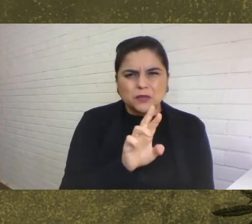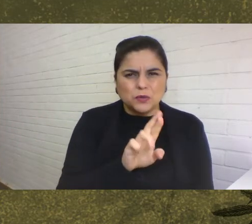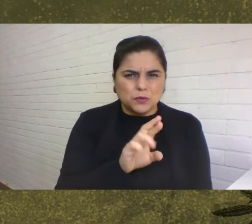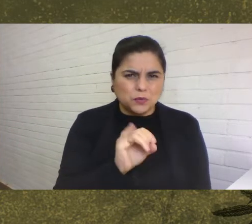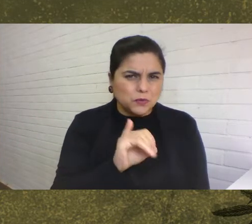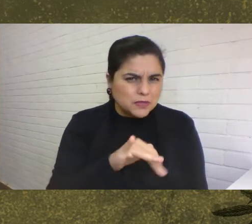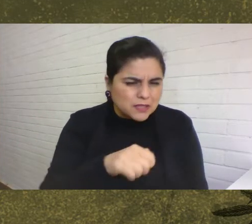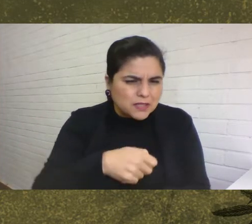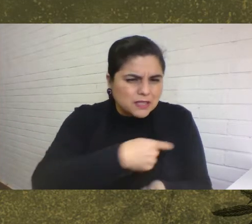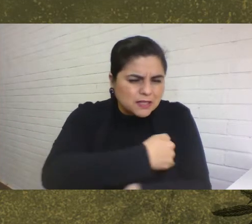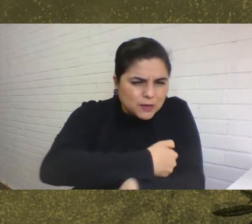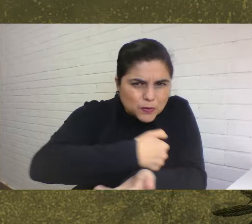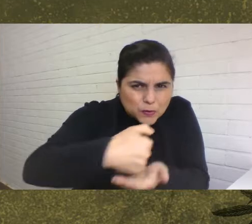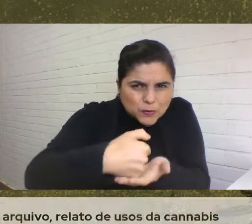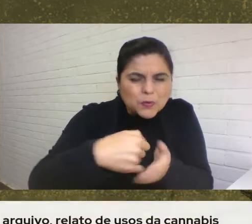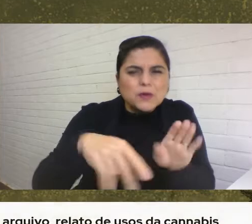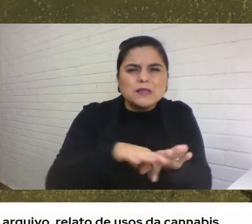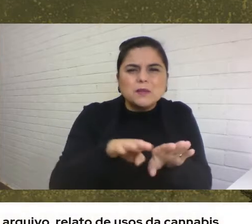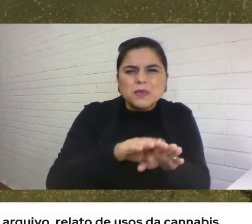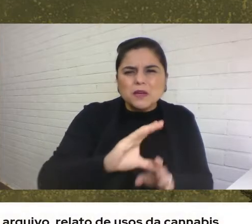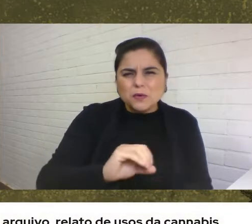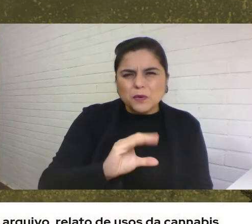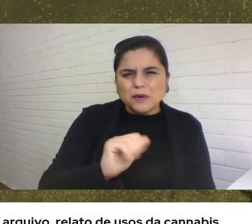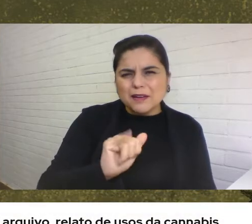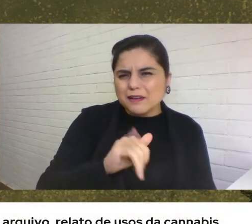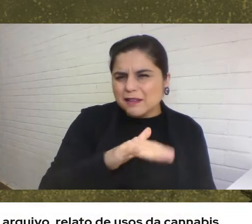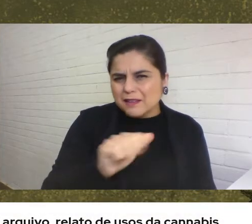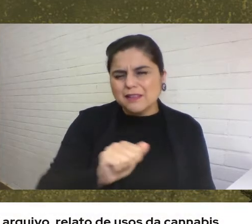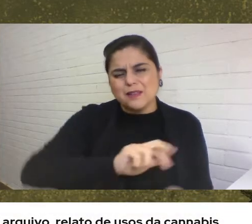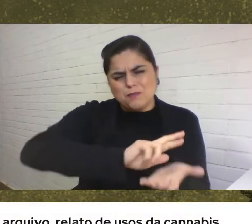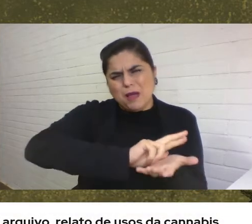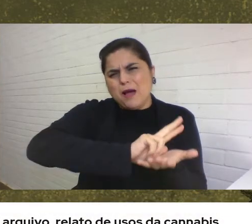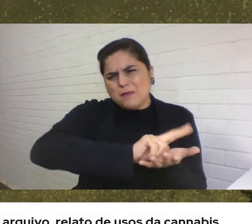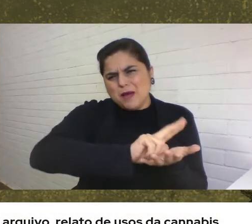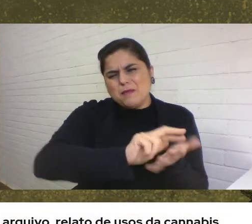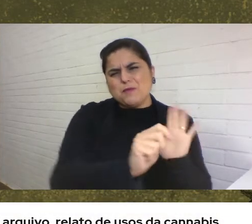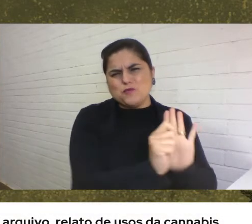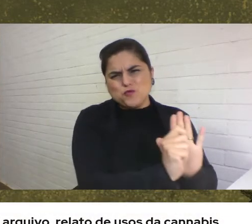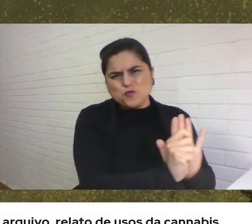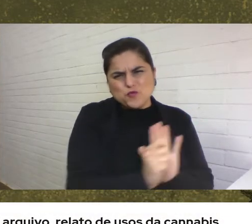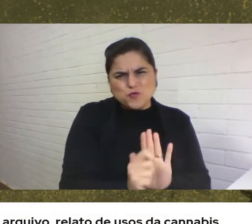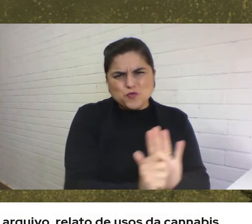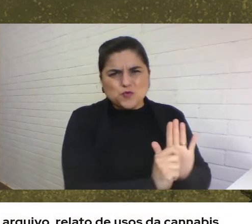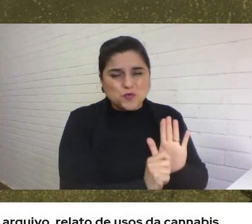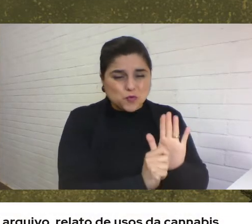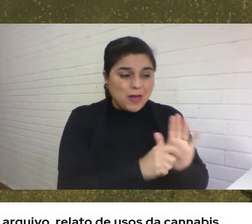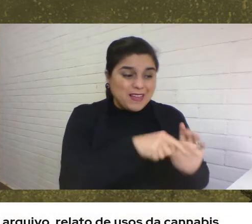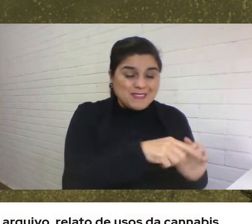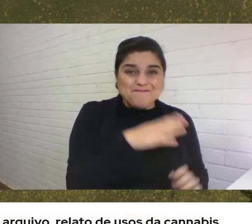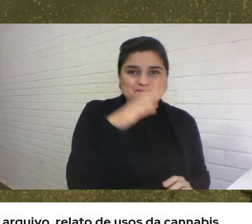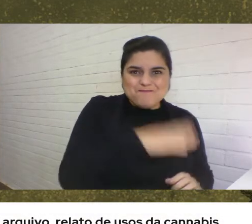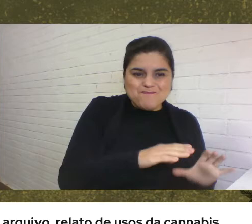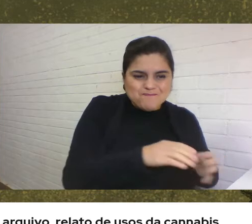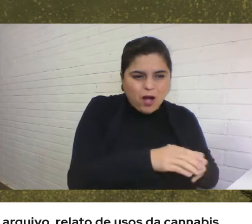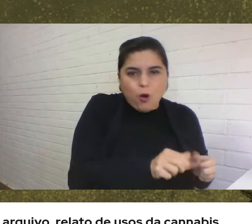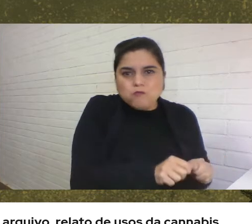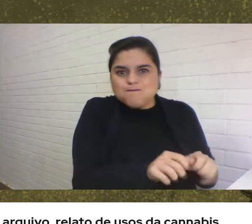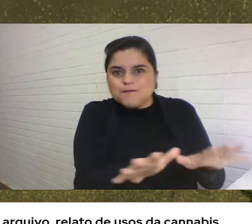numa sociedade completamente naive a propósito de drogas. Nós não sabíamos sequer